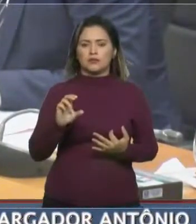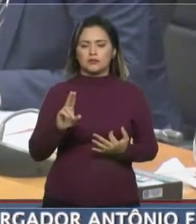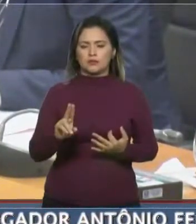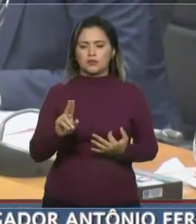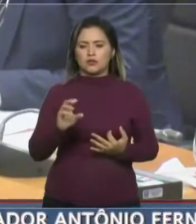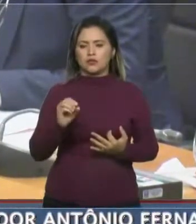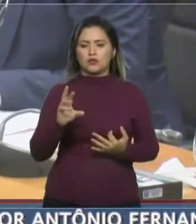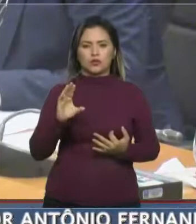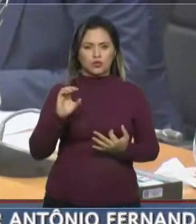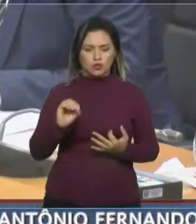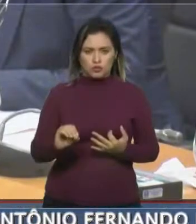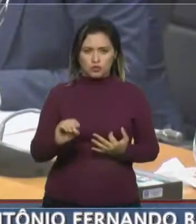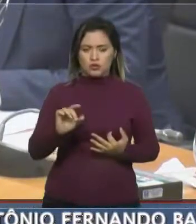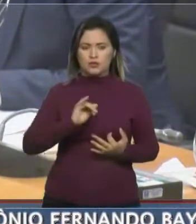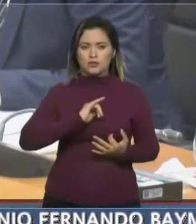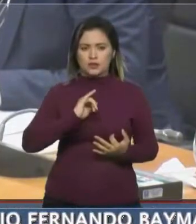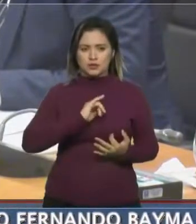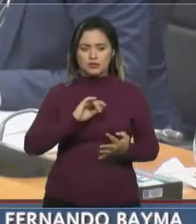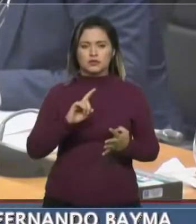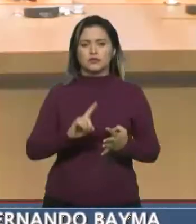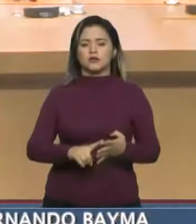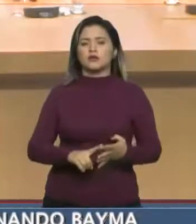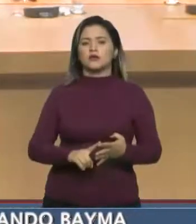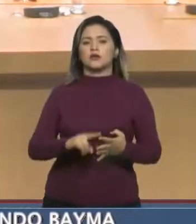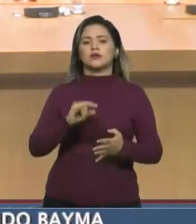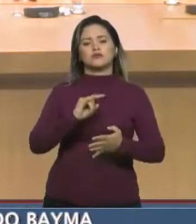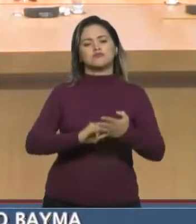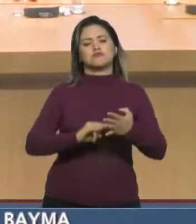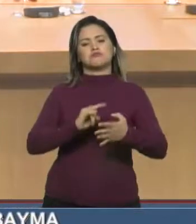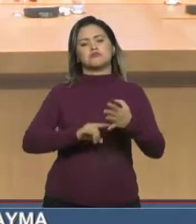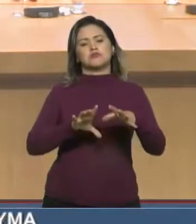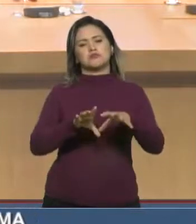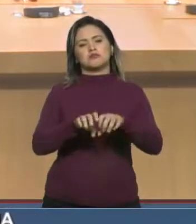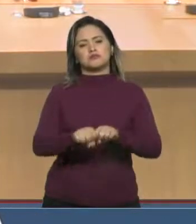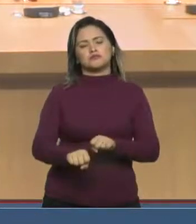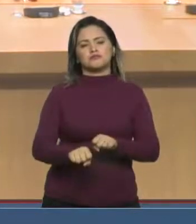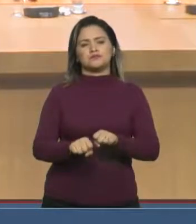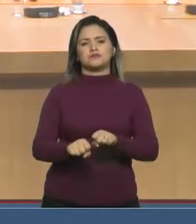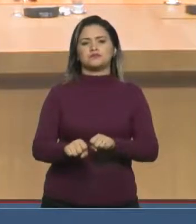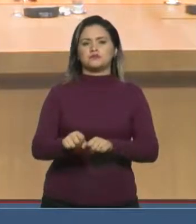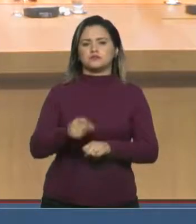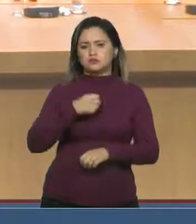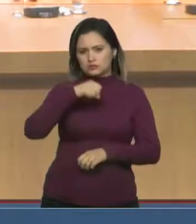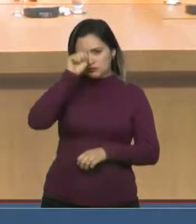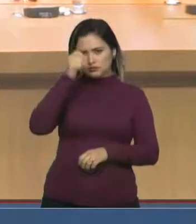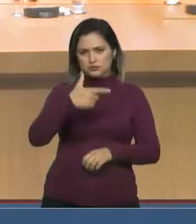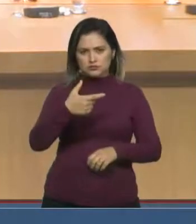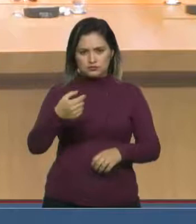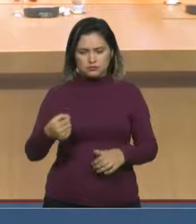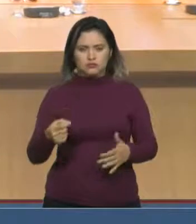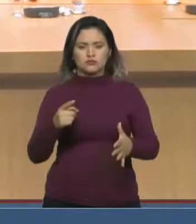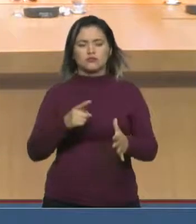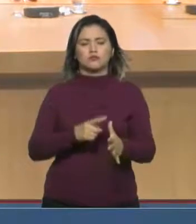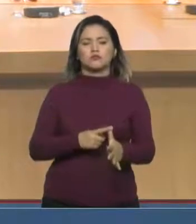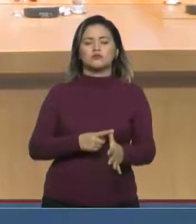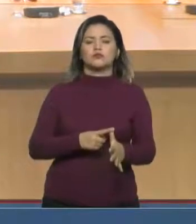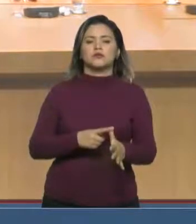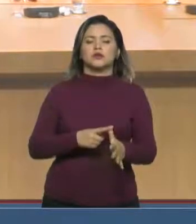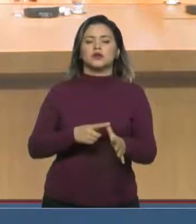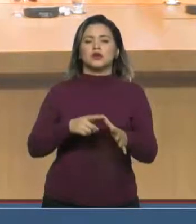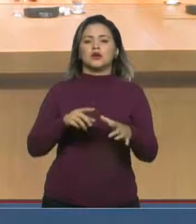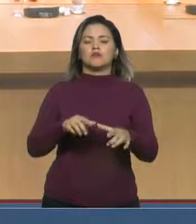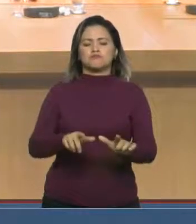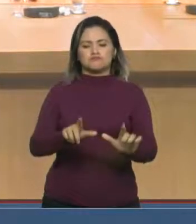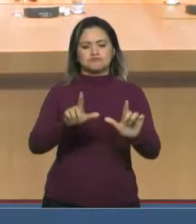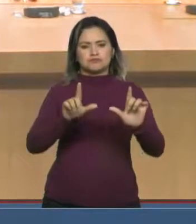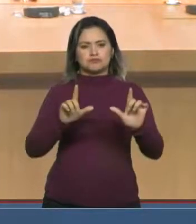Sociedade Imperatriz, Diploma de Personalidade do Século XX, revista Leia Hoje, Diploma do Mérito Judiciário, concedido pelo Tribunal de Justiça do